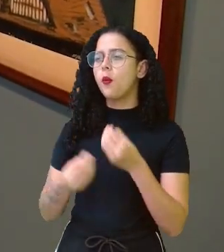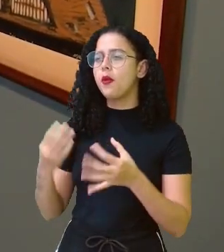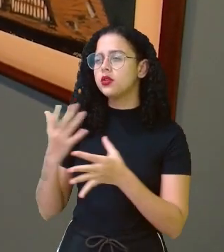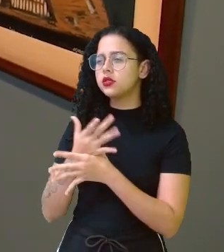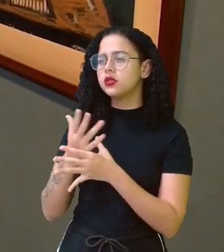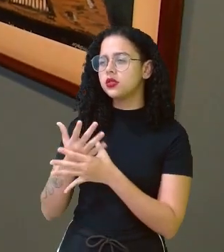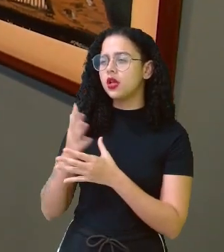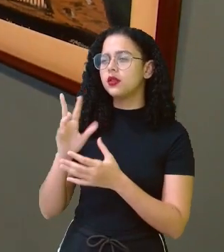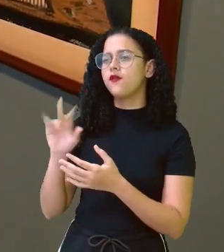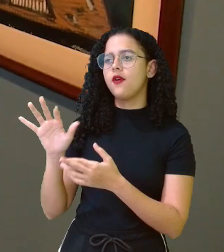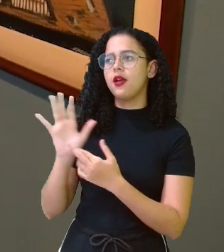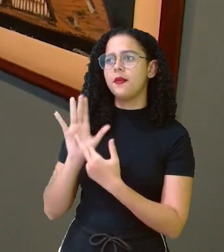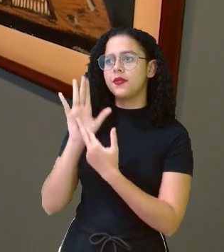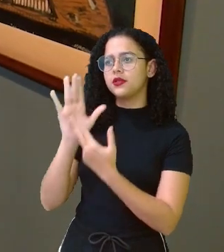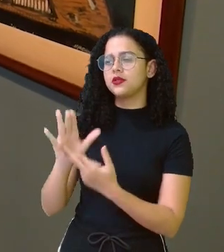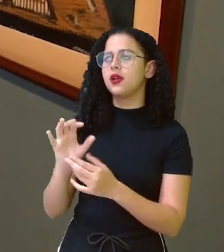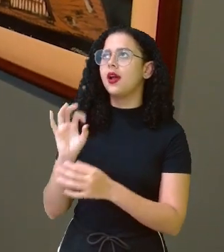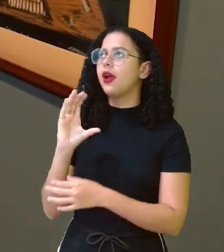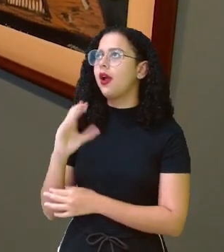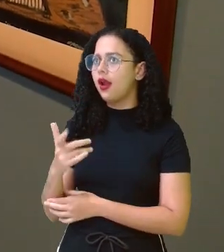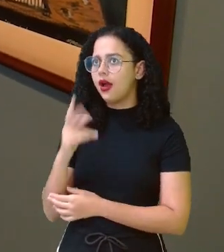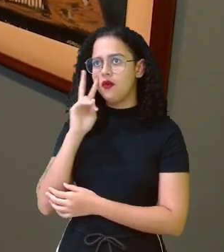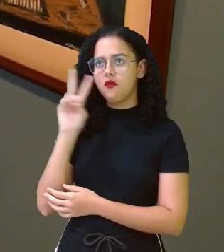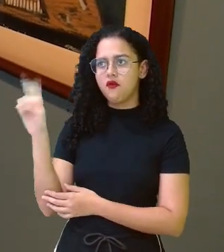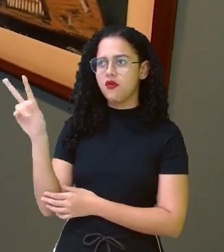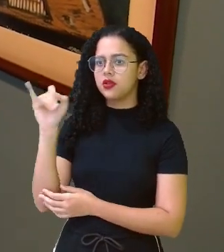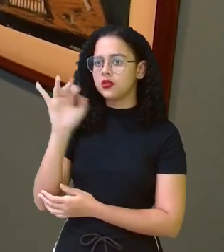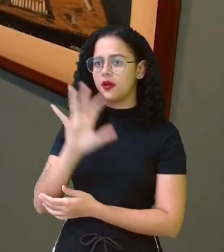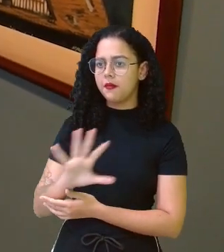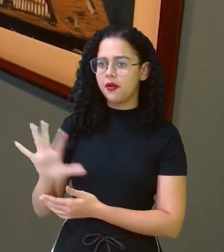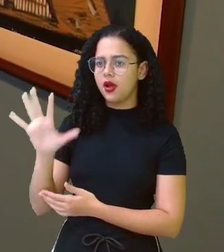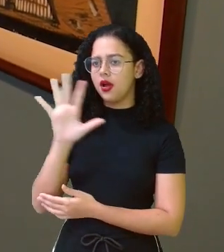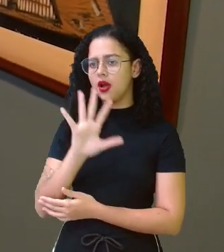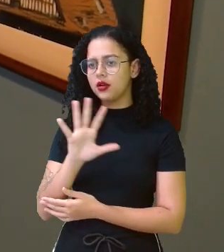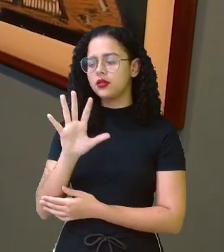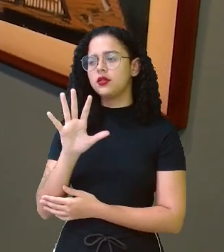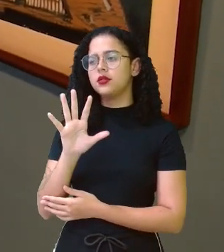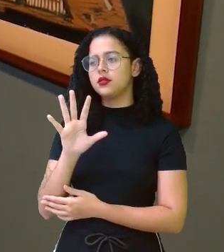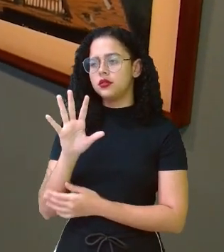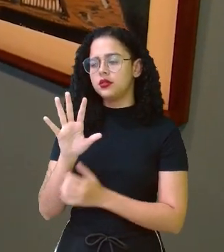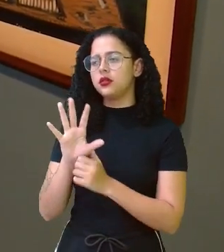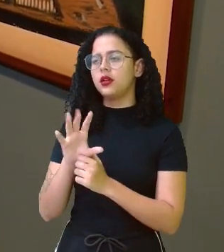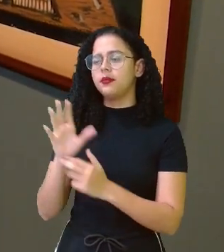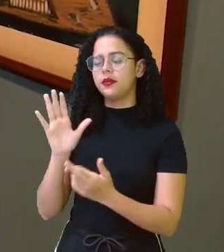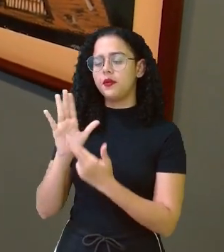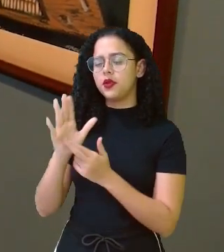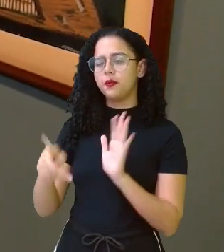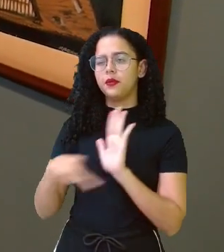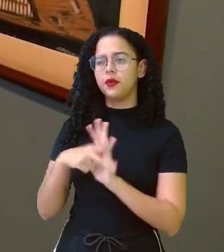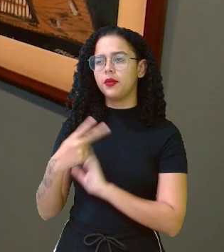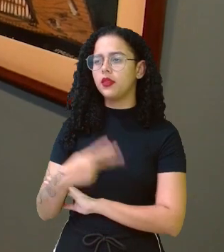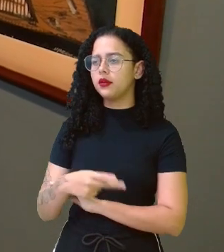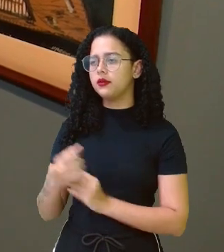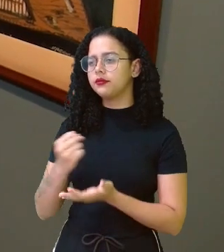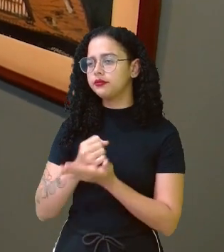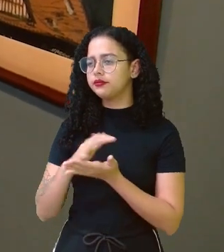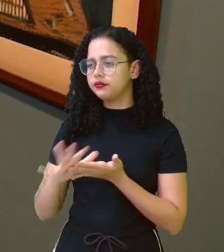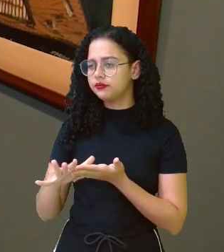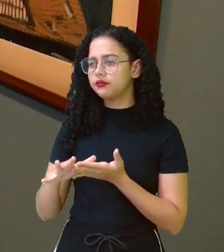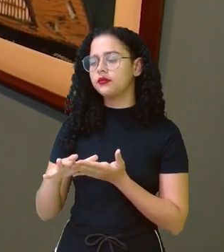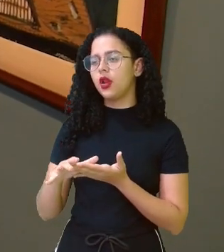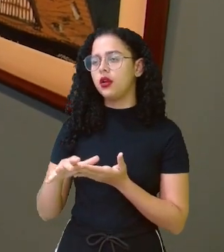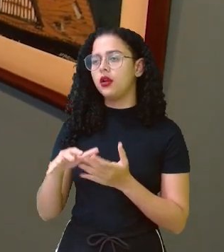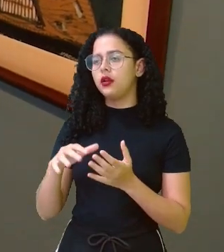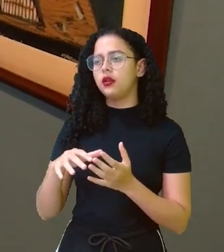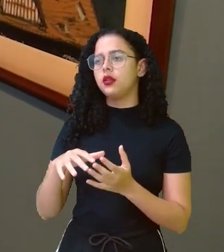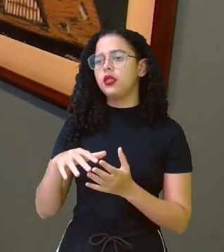representada. Óbvio que a gente olhando essa imagem, a gente já reconhece logo de cara que é uma representação de Recife, do Recife Antigo, das ilhas do Recife, vamos